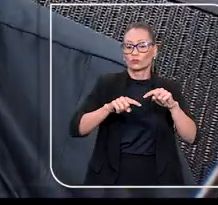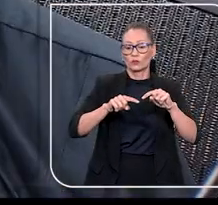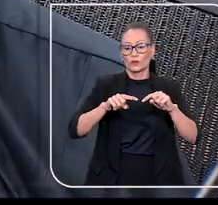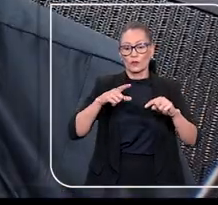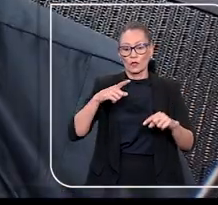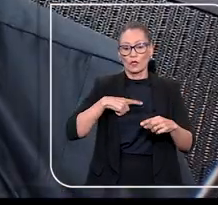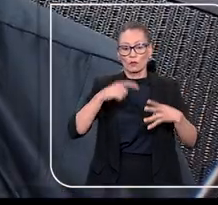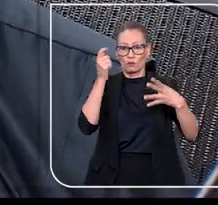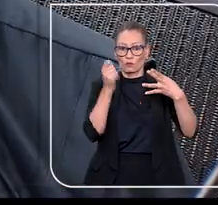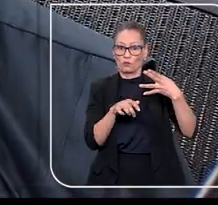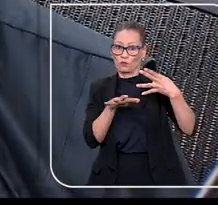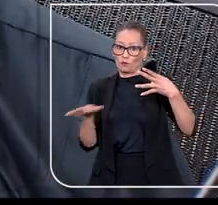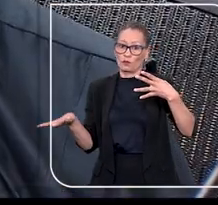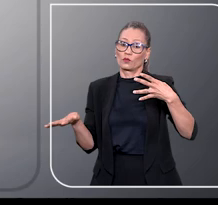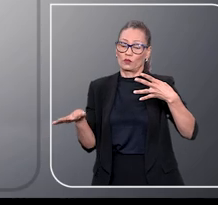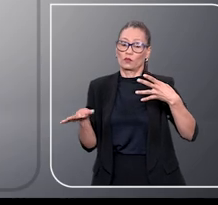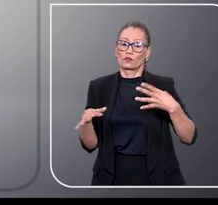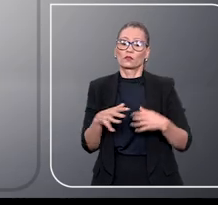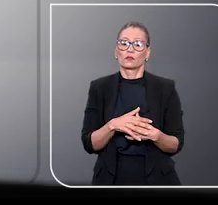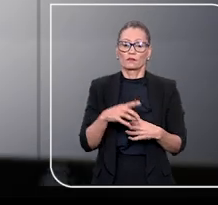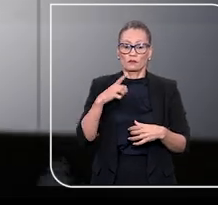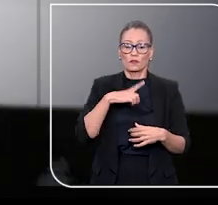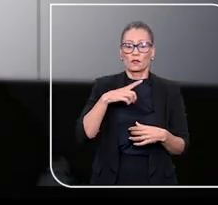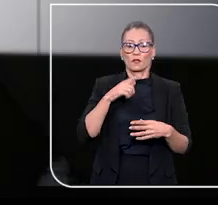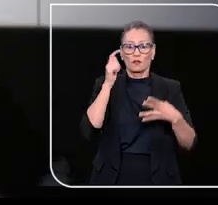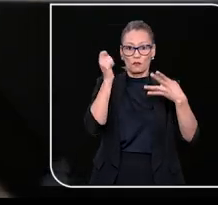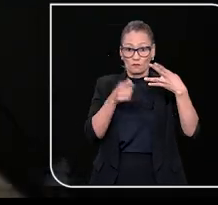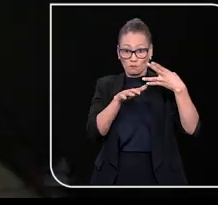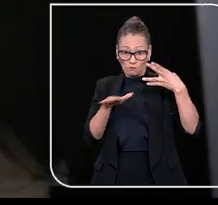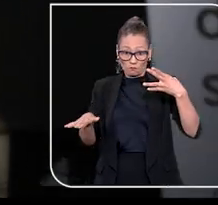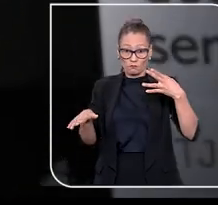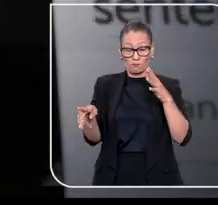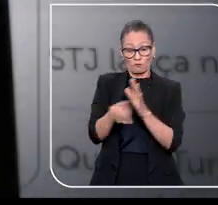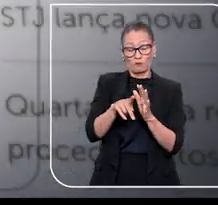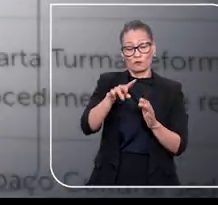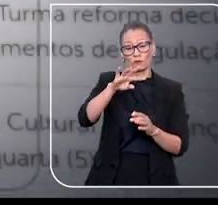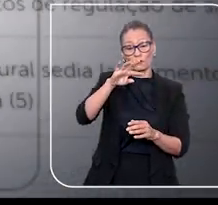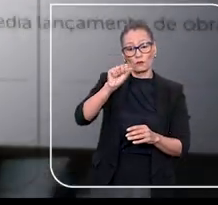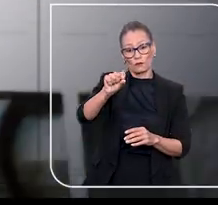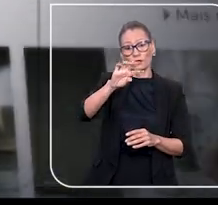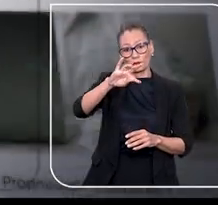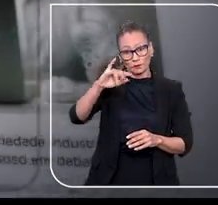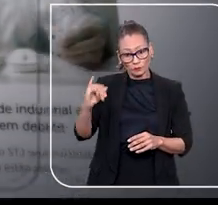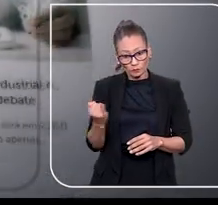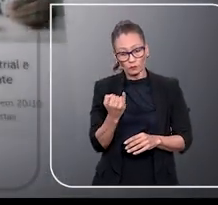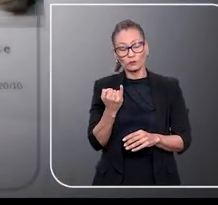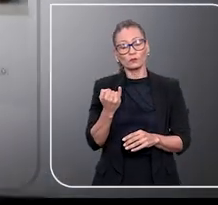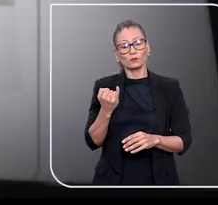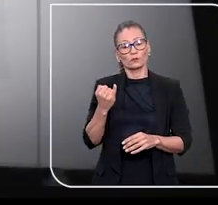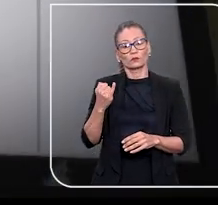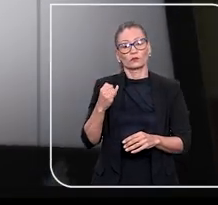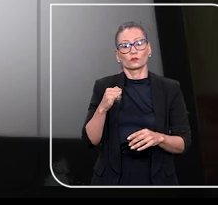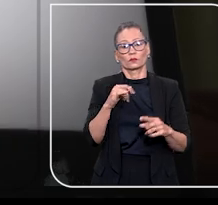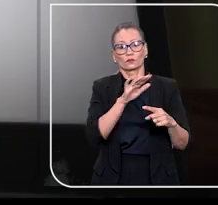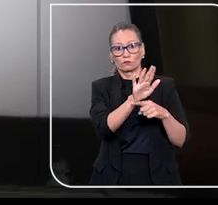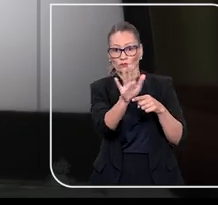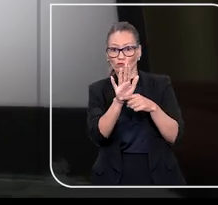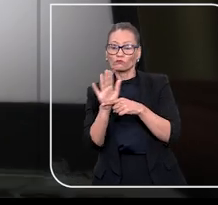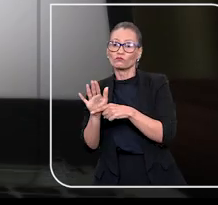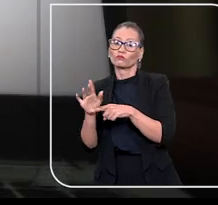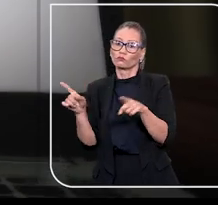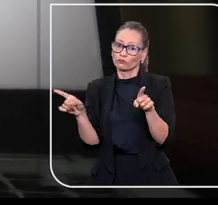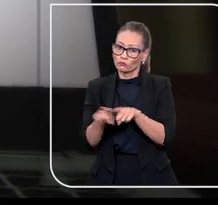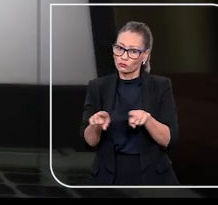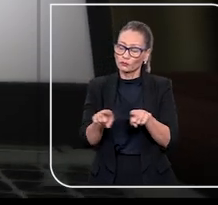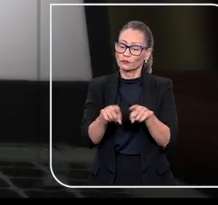jurisprudência. E a jurisprudência do STJ norteia o trabalho da Justiça Brasileira e pode ser consultada por